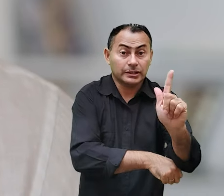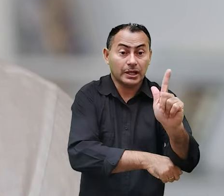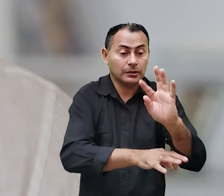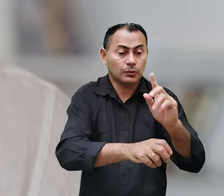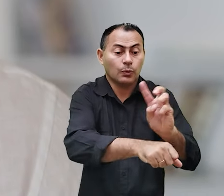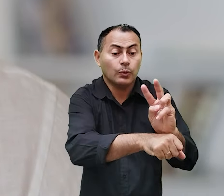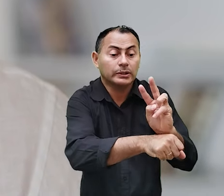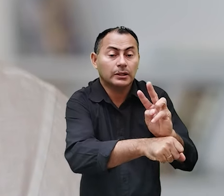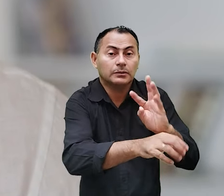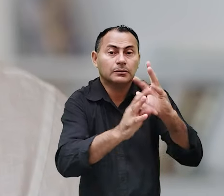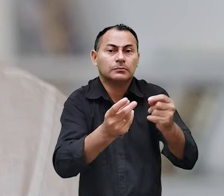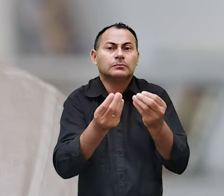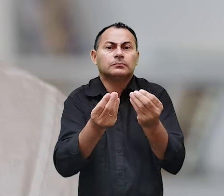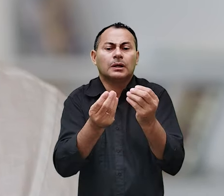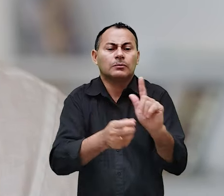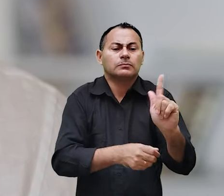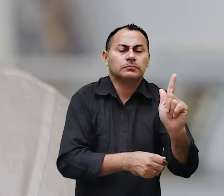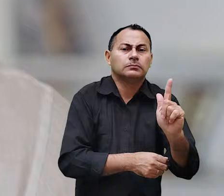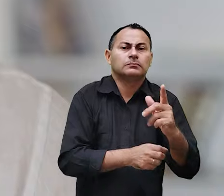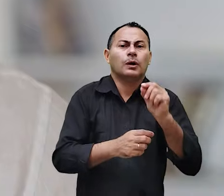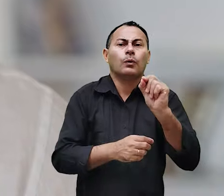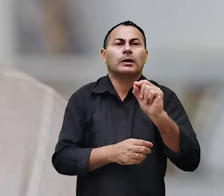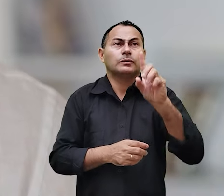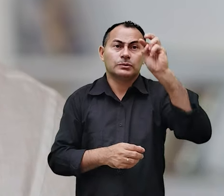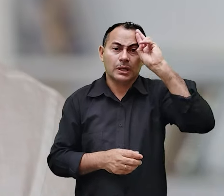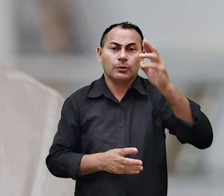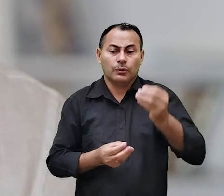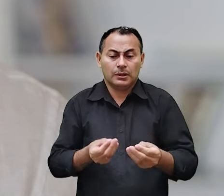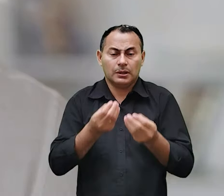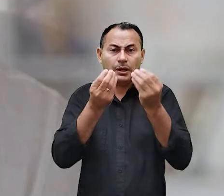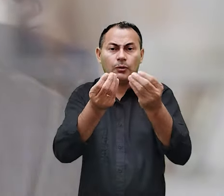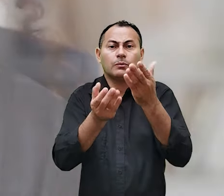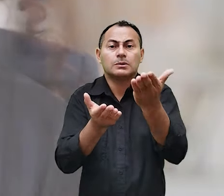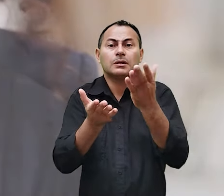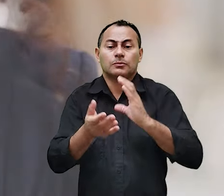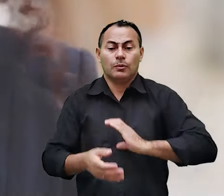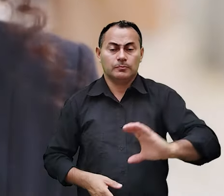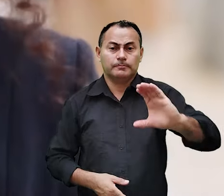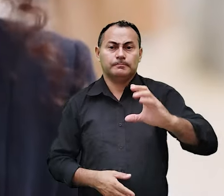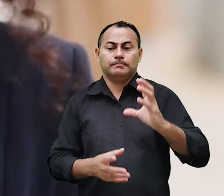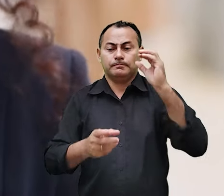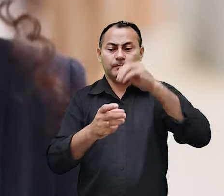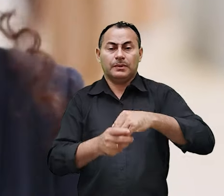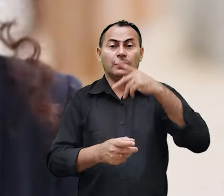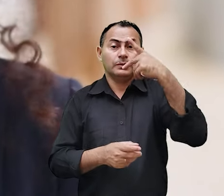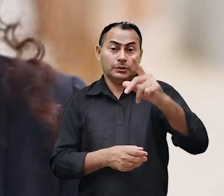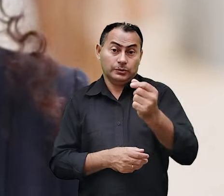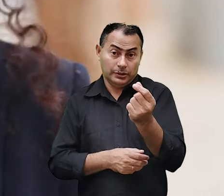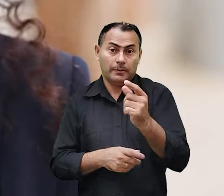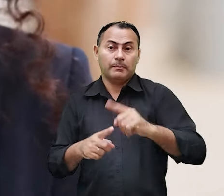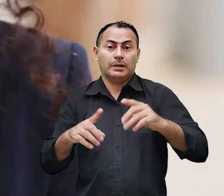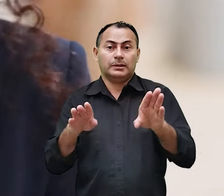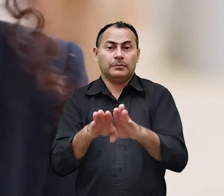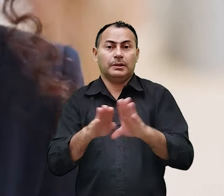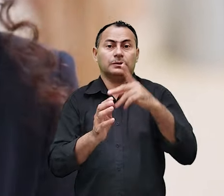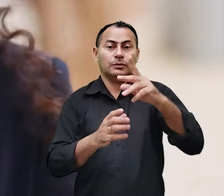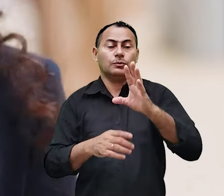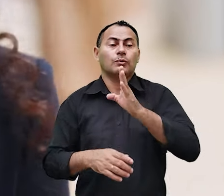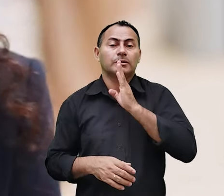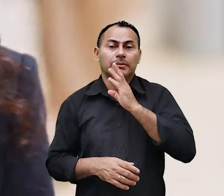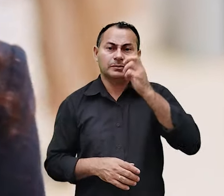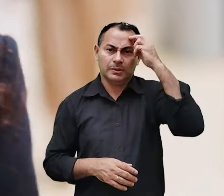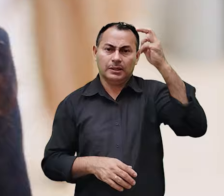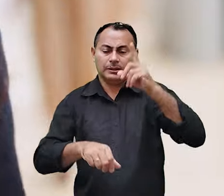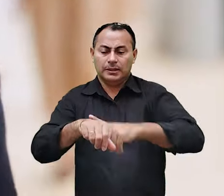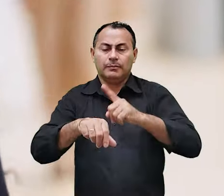você gerencia tudo isso. Como você tem gerenciado aquilo que o Senhor lhe confiou? Isso inclui seu dinheiro, mas